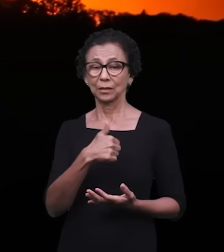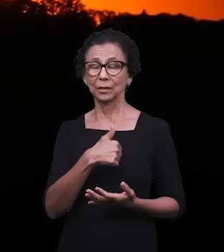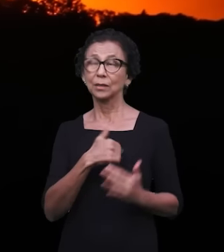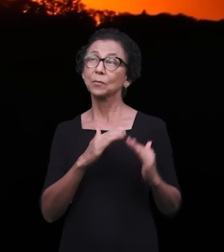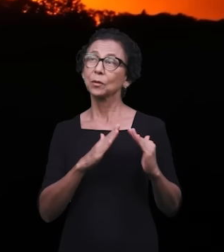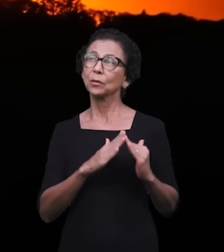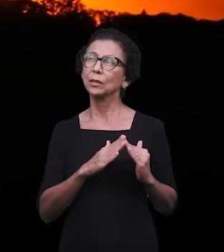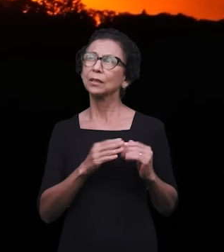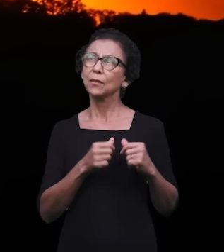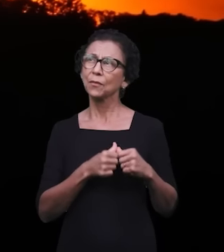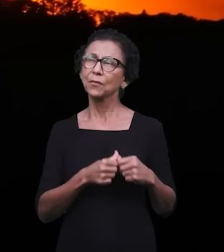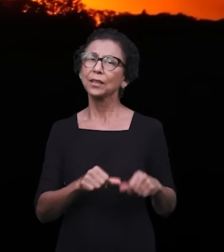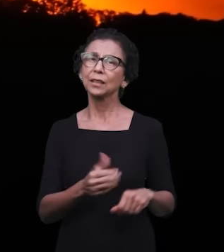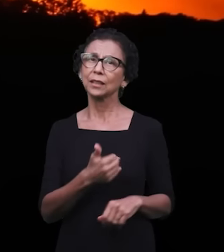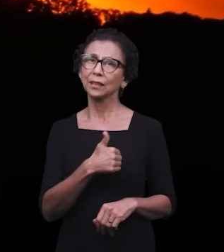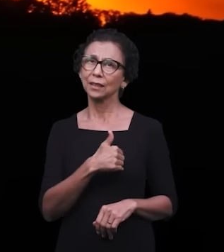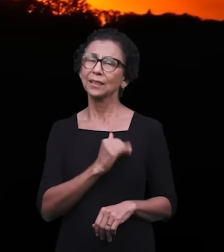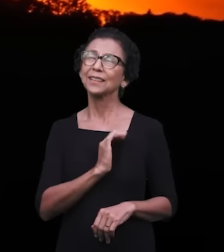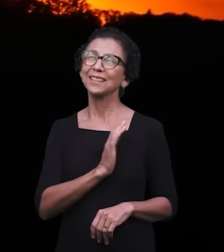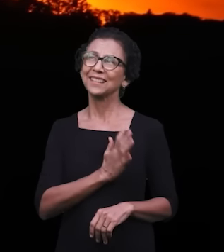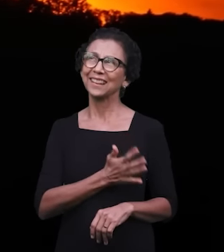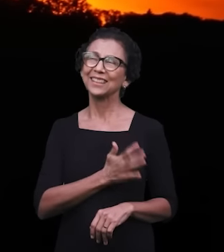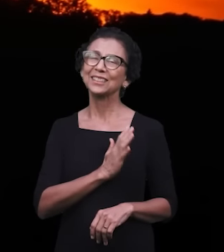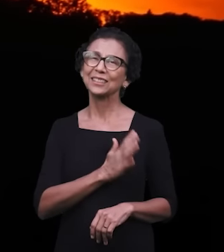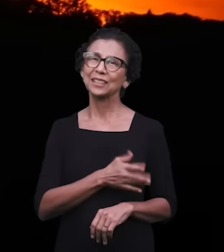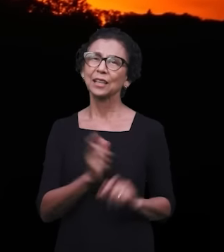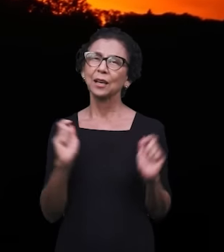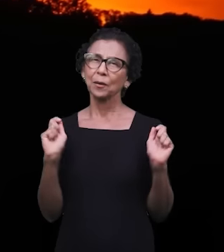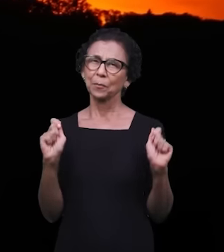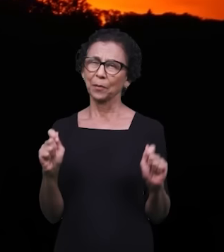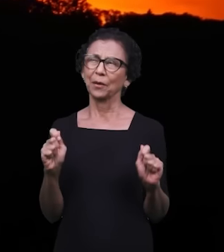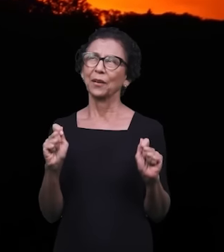Senhor, já se faz tarde.